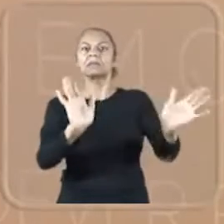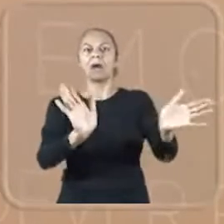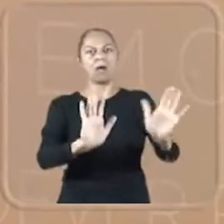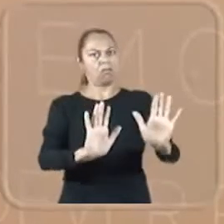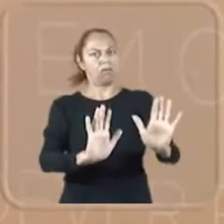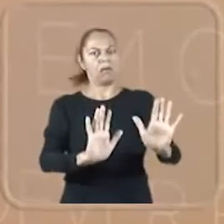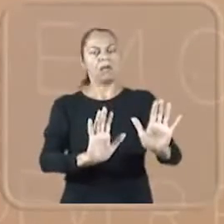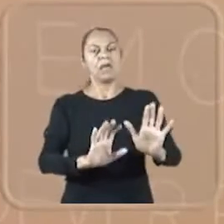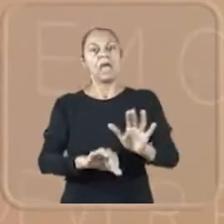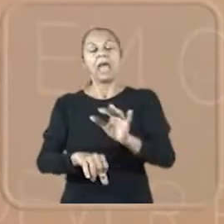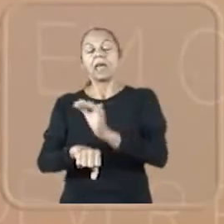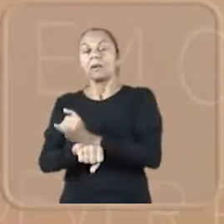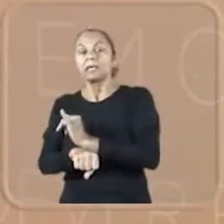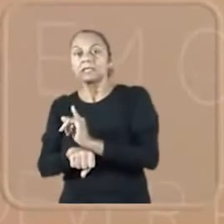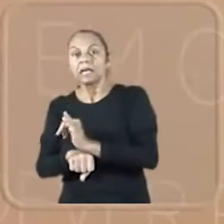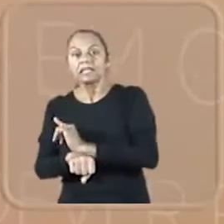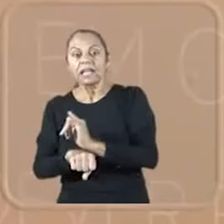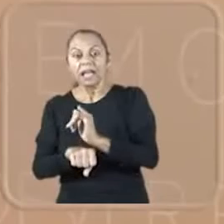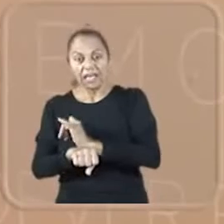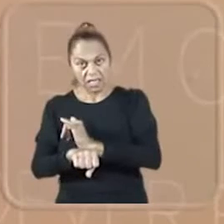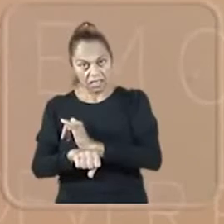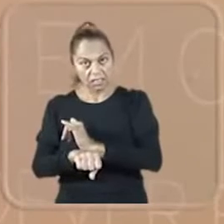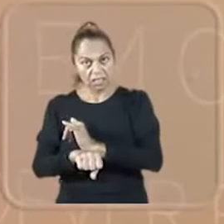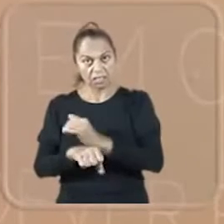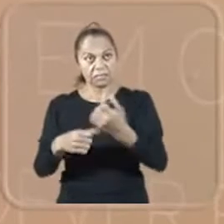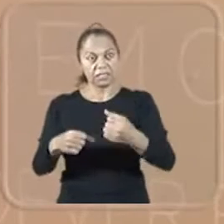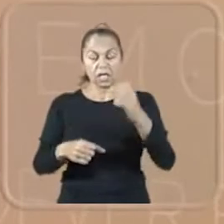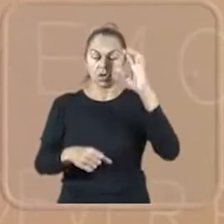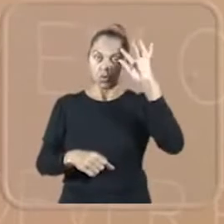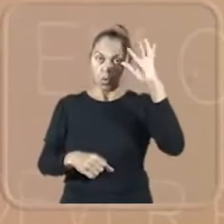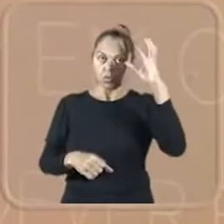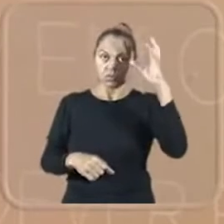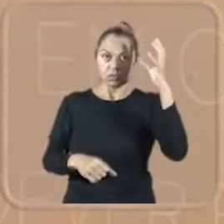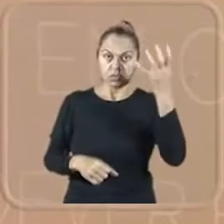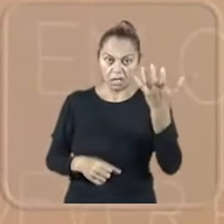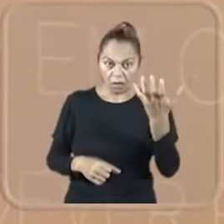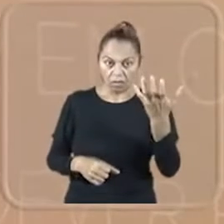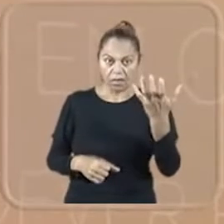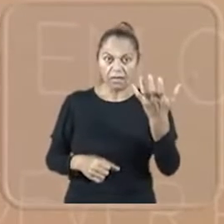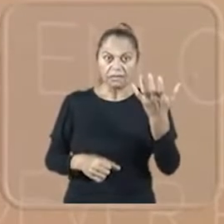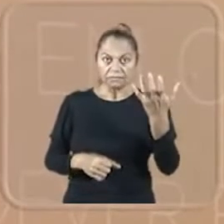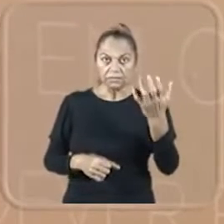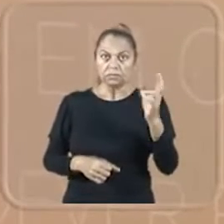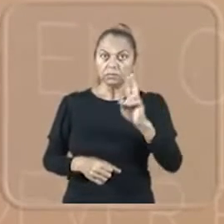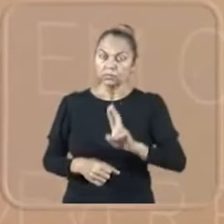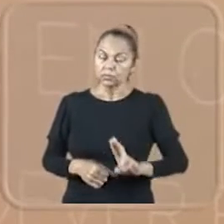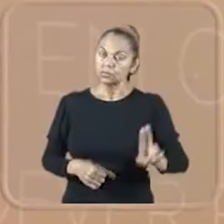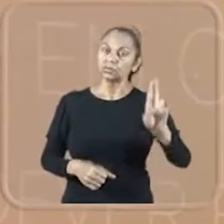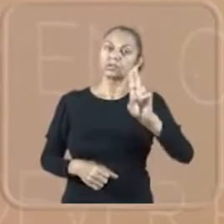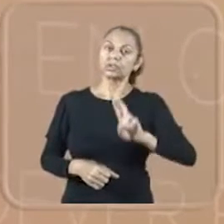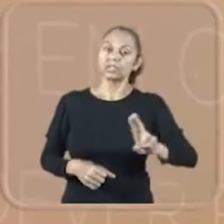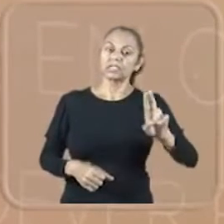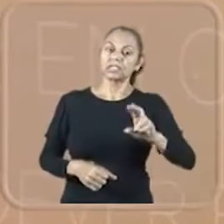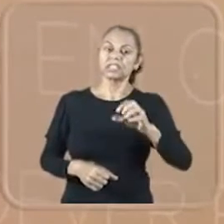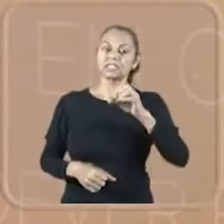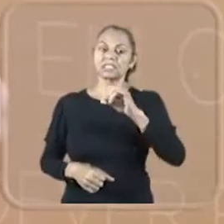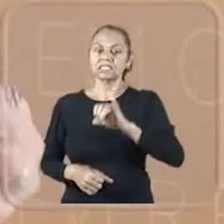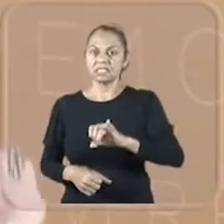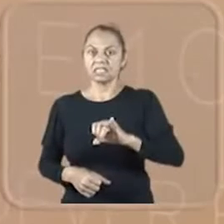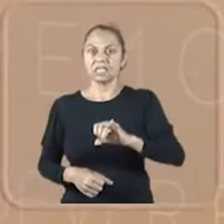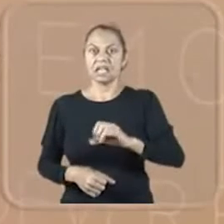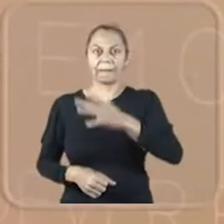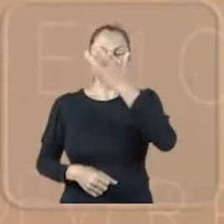Não, ela é uma técnica onde, da forma conflitiva para solucionar conflitos, ela só é utilizada